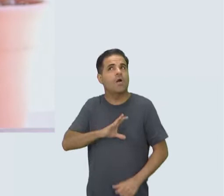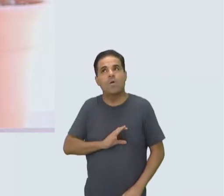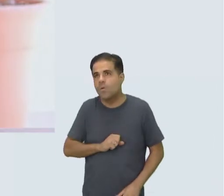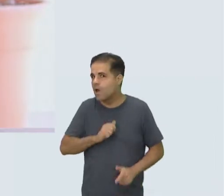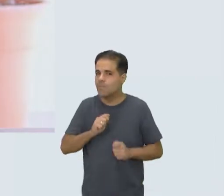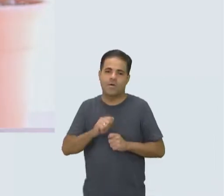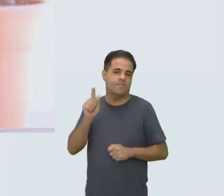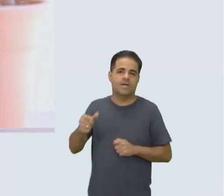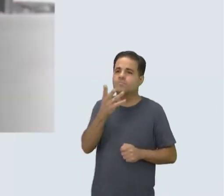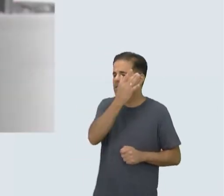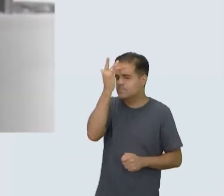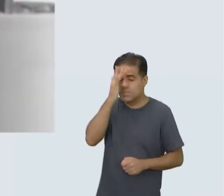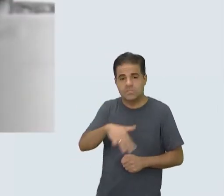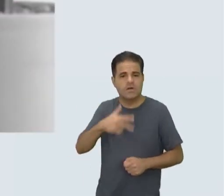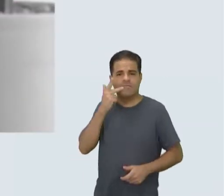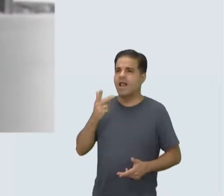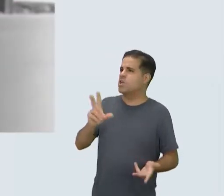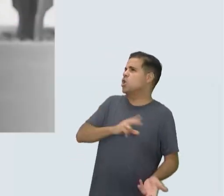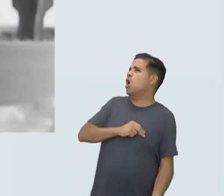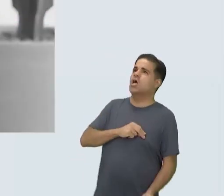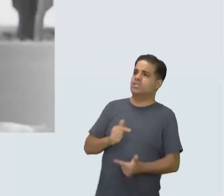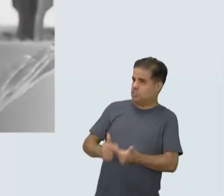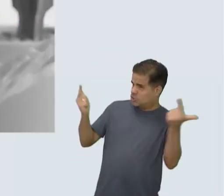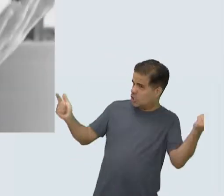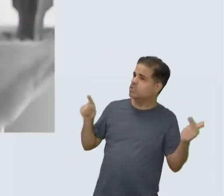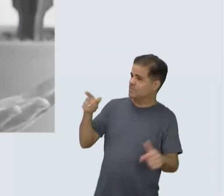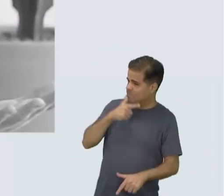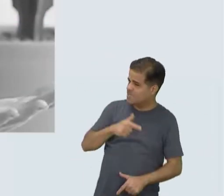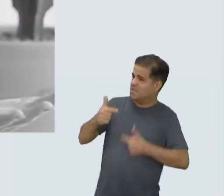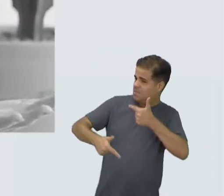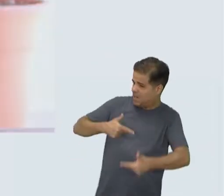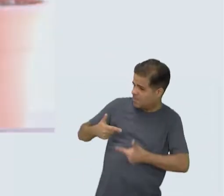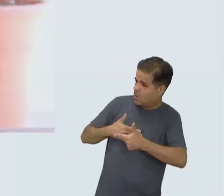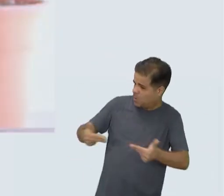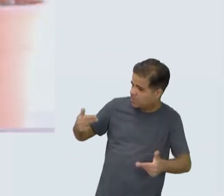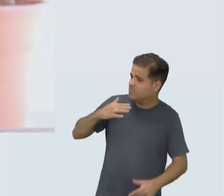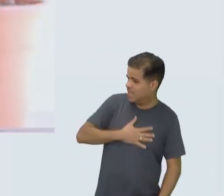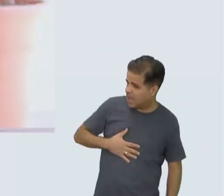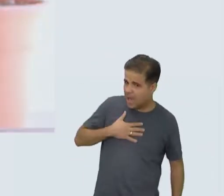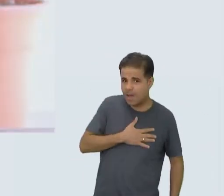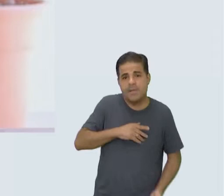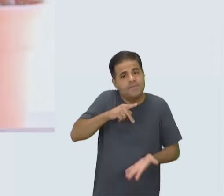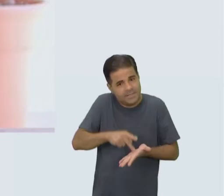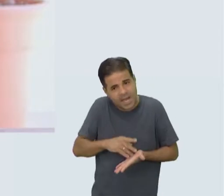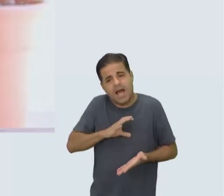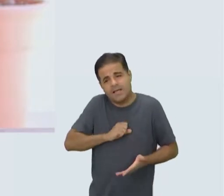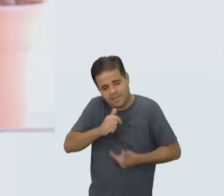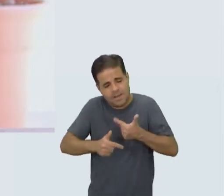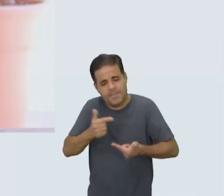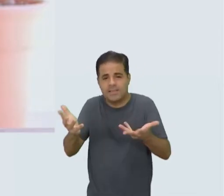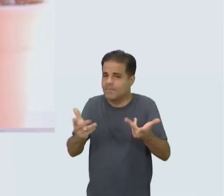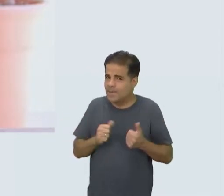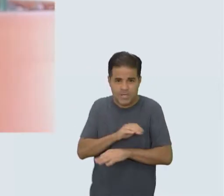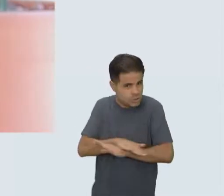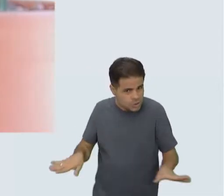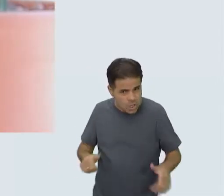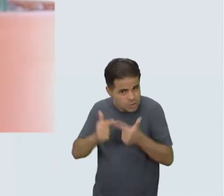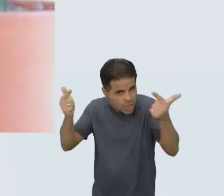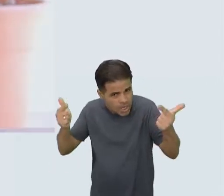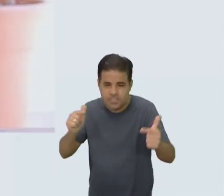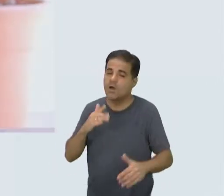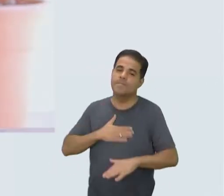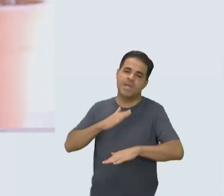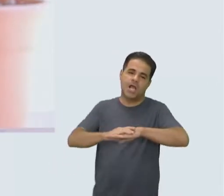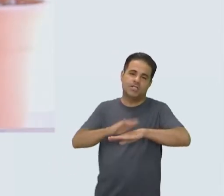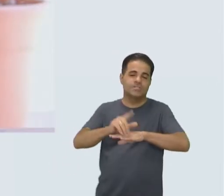que eu faço. Muitas pessoas falam: nossa, que sorte, você consegue trabalhar com o que você ama. E realmente é maravilhoso, né? Mas não é sorte. É uma